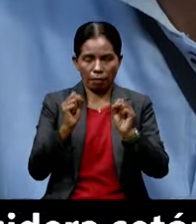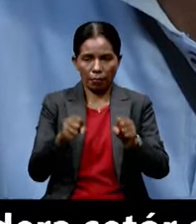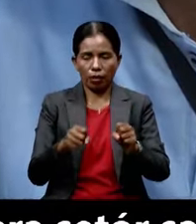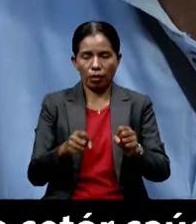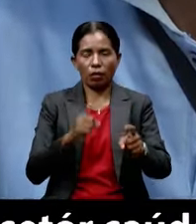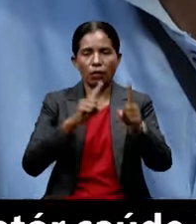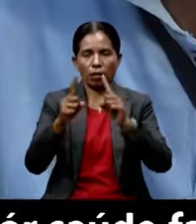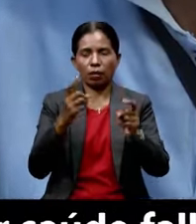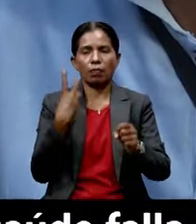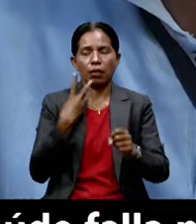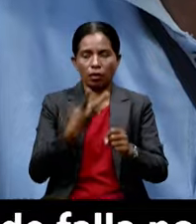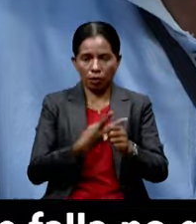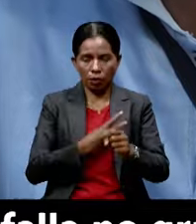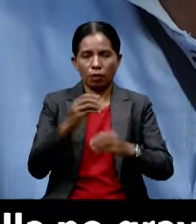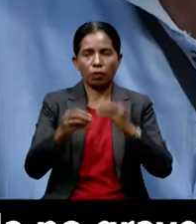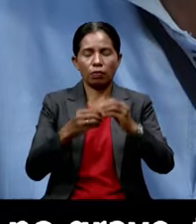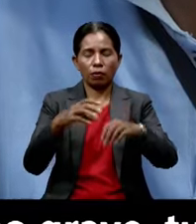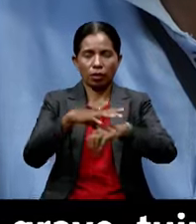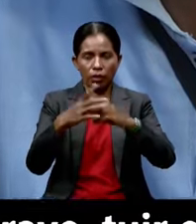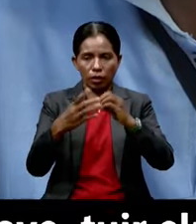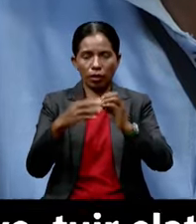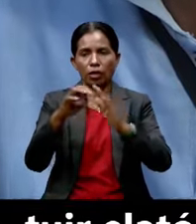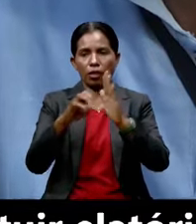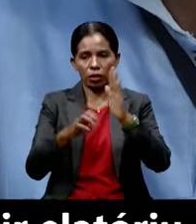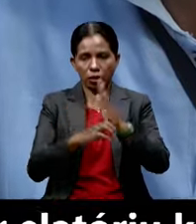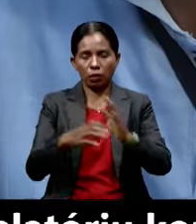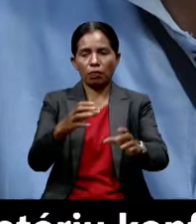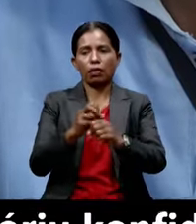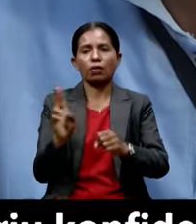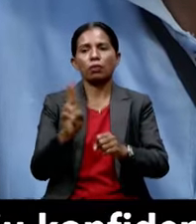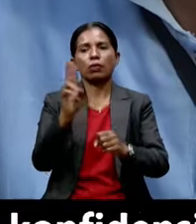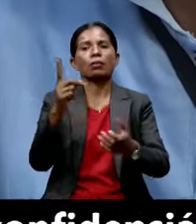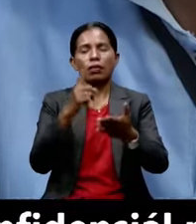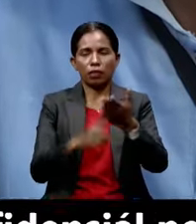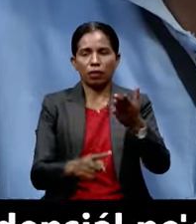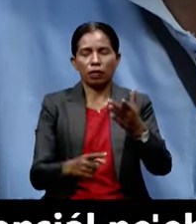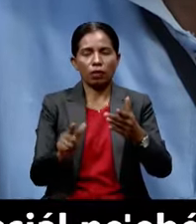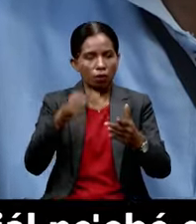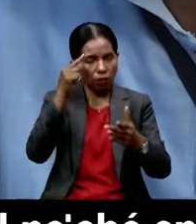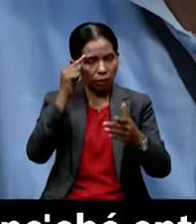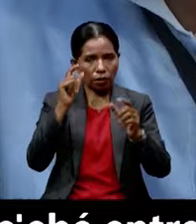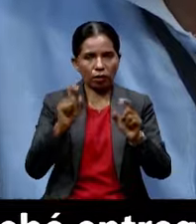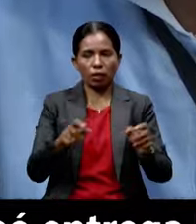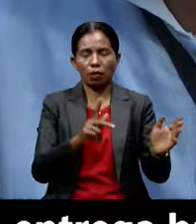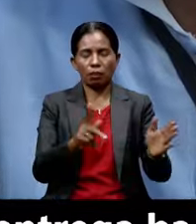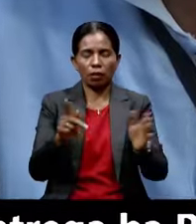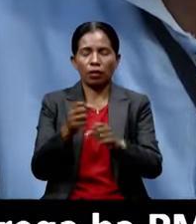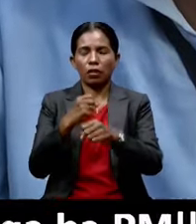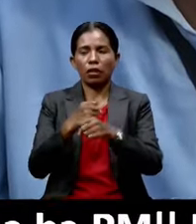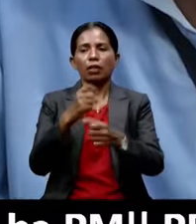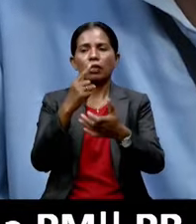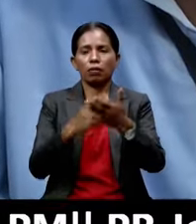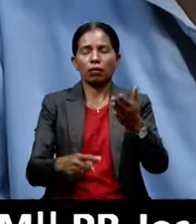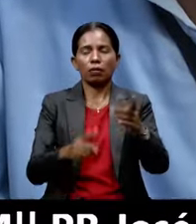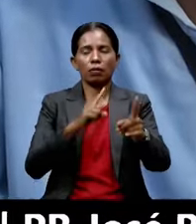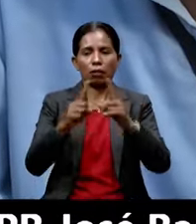explica Miami, cata, rai, né, rai estado a tu, fote, né, usa para saída. O governo tem que ir a plano, plano, talo saída, mas foi em bele,